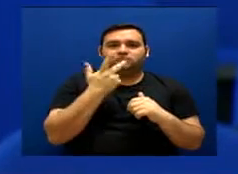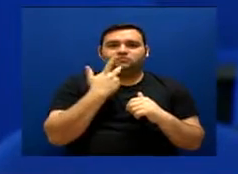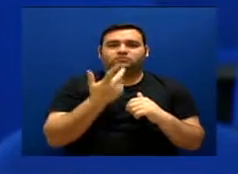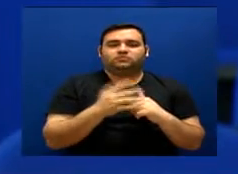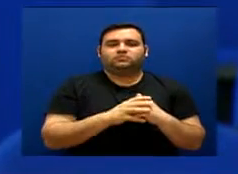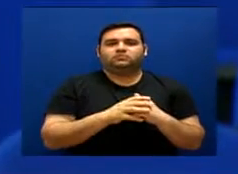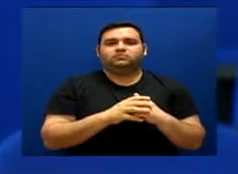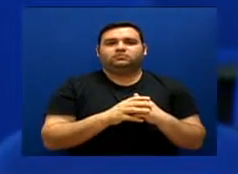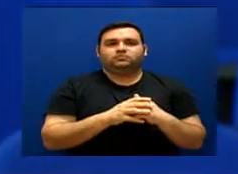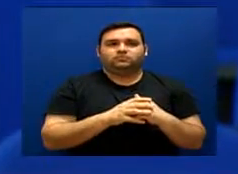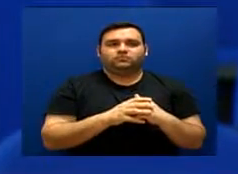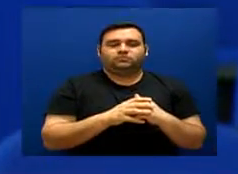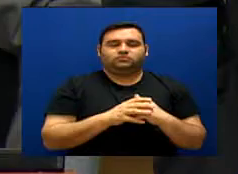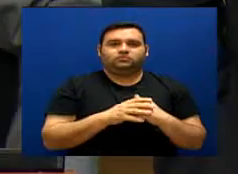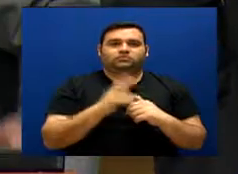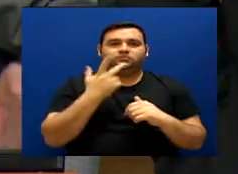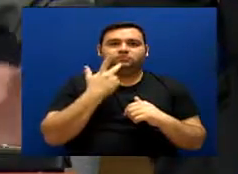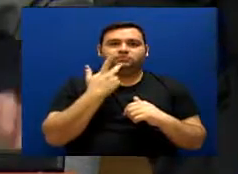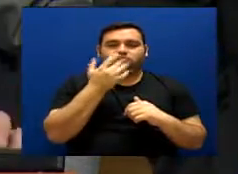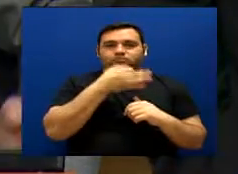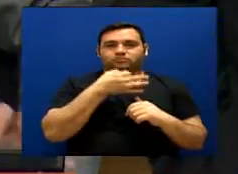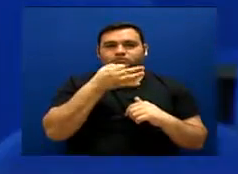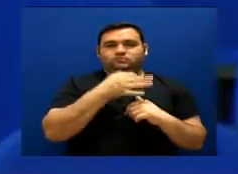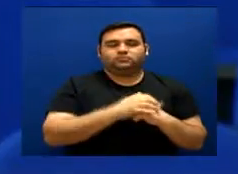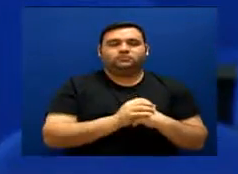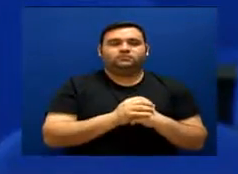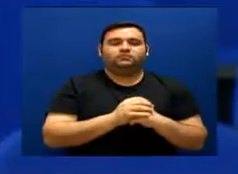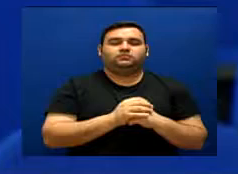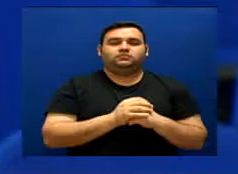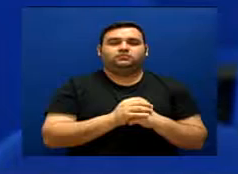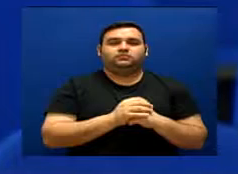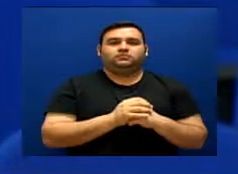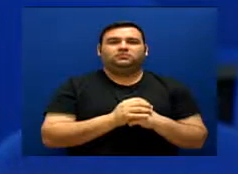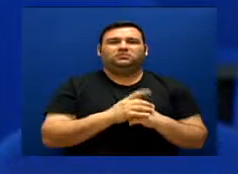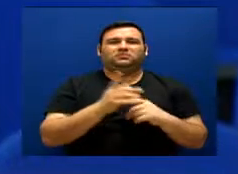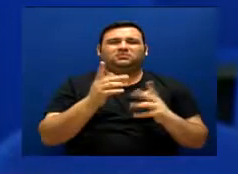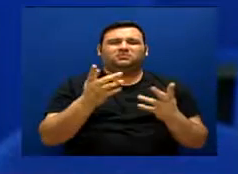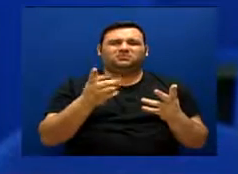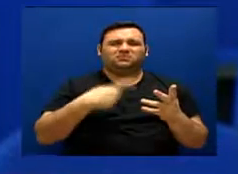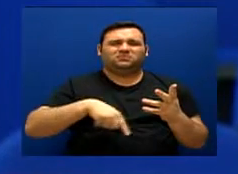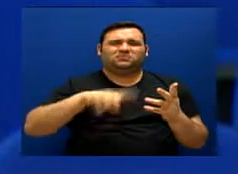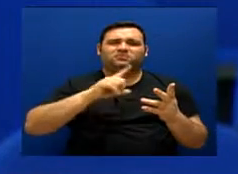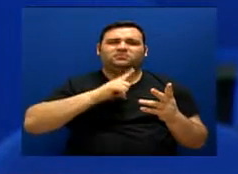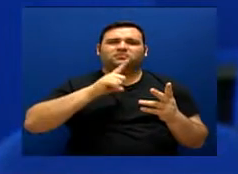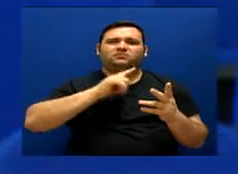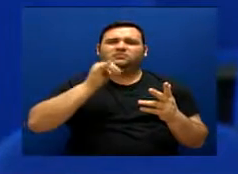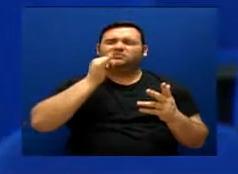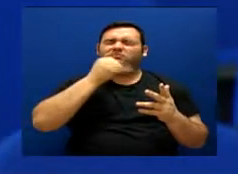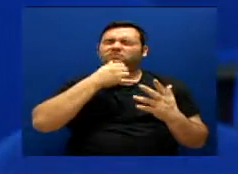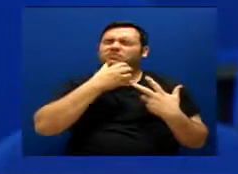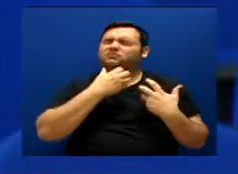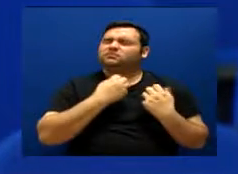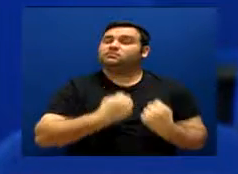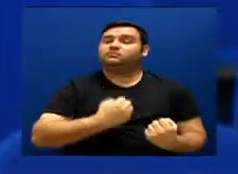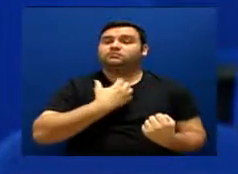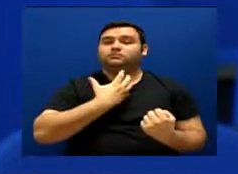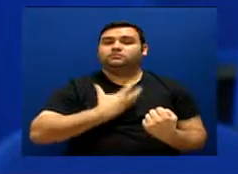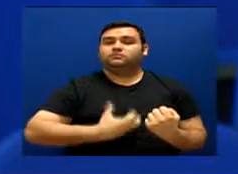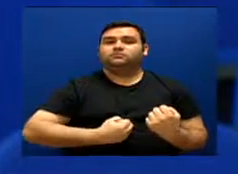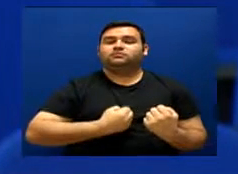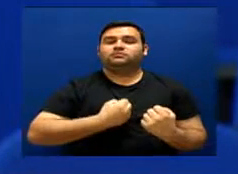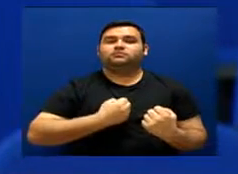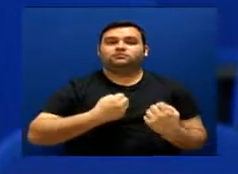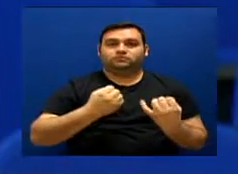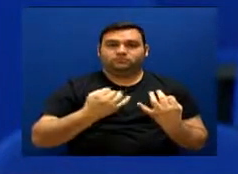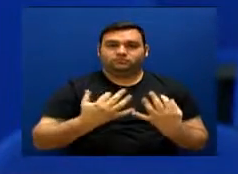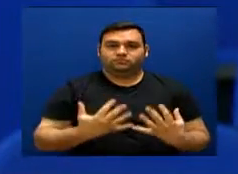Vou escrever como líder, verbal? É verbal, presidente. É profundo, voto de profundo pesar. E